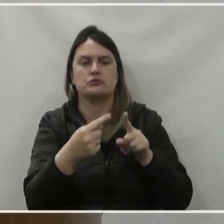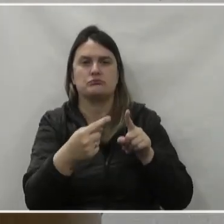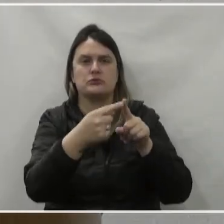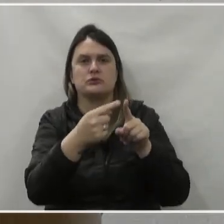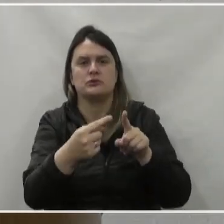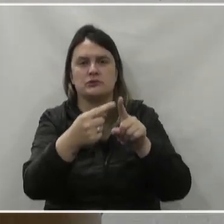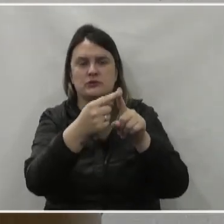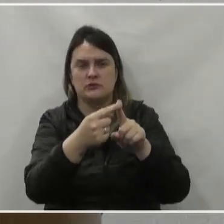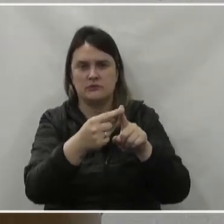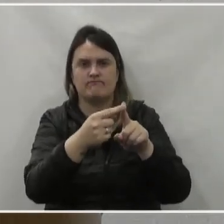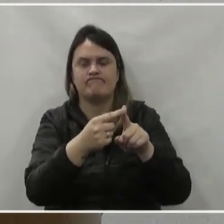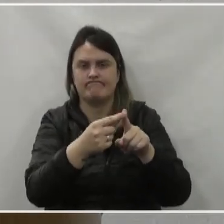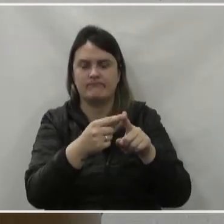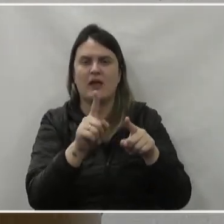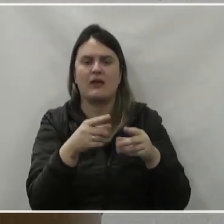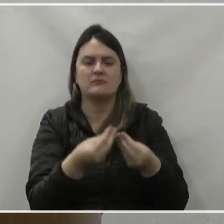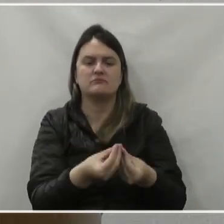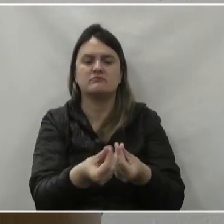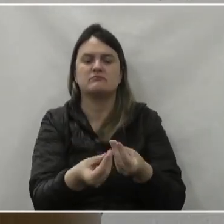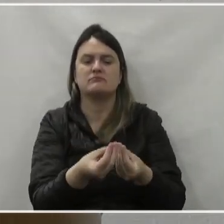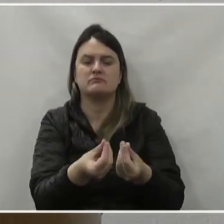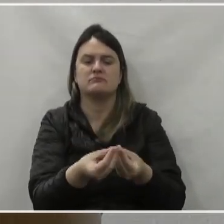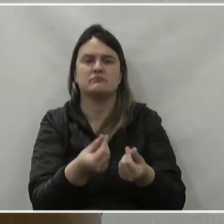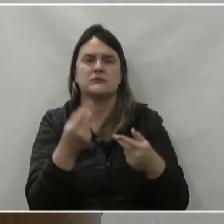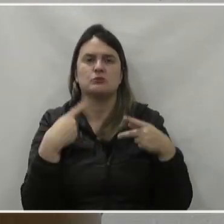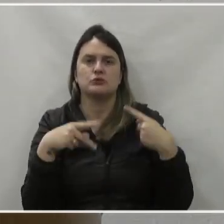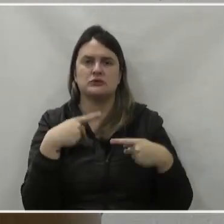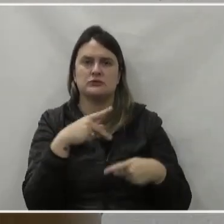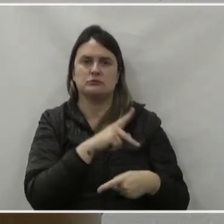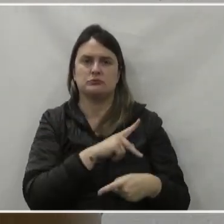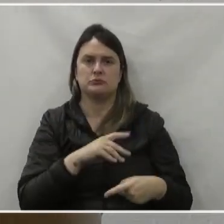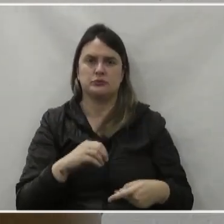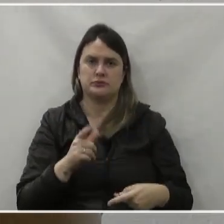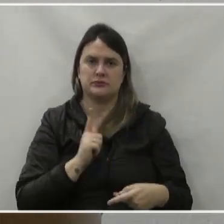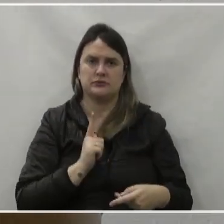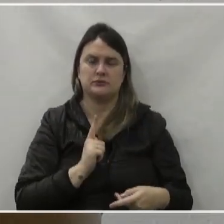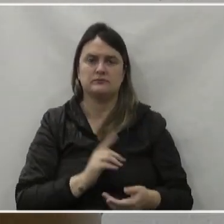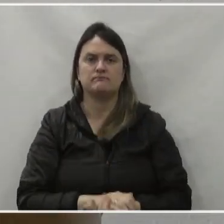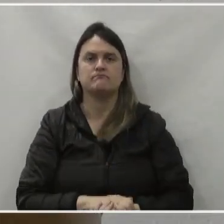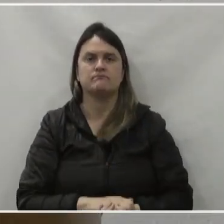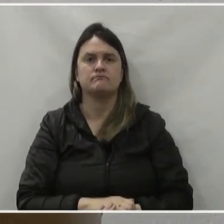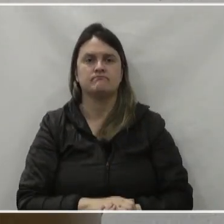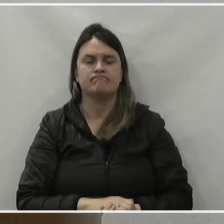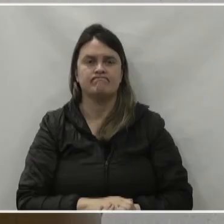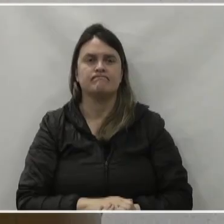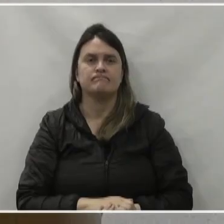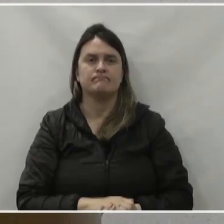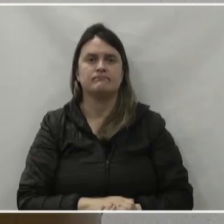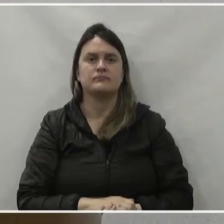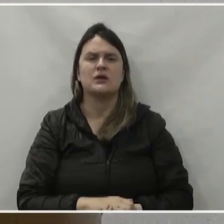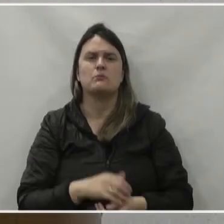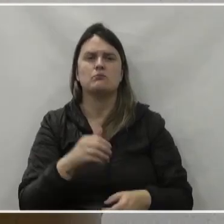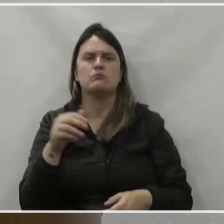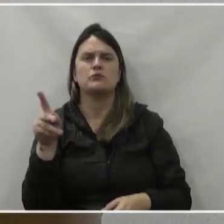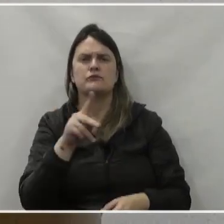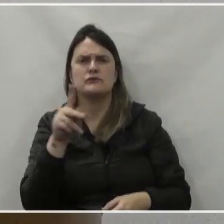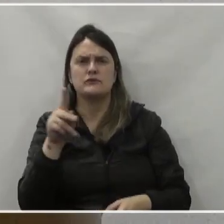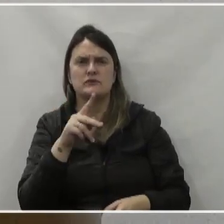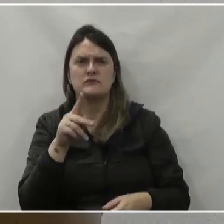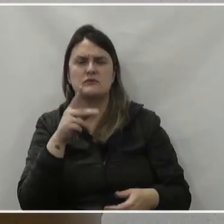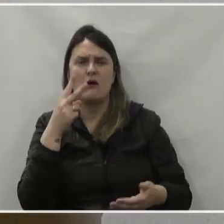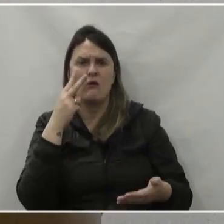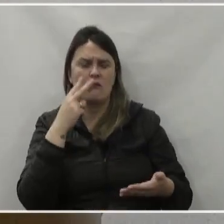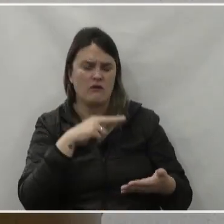absurdas são migalhas transvertidas de política pública. Dignidade profissional que não aparece no